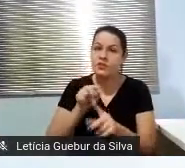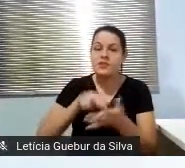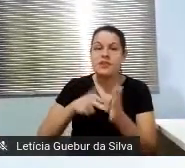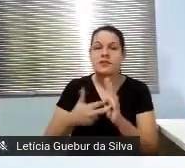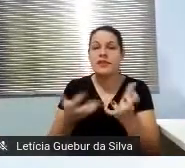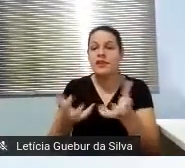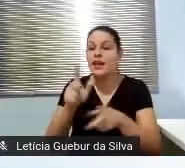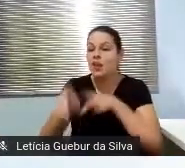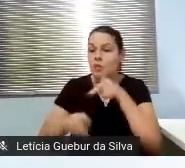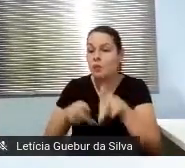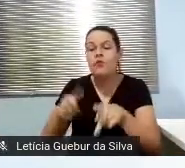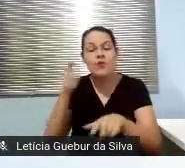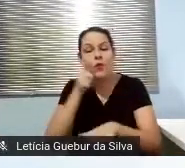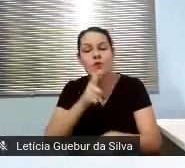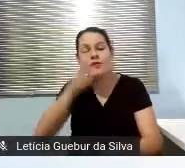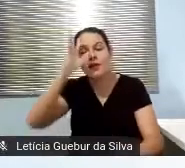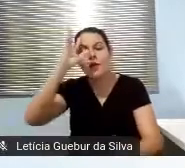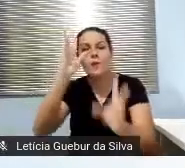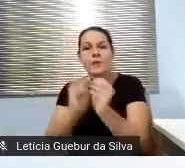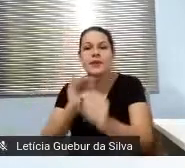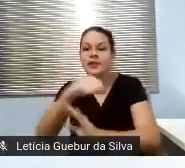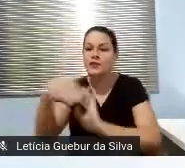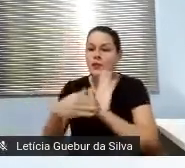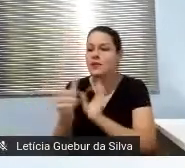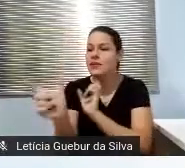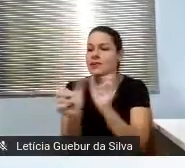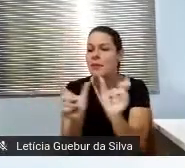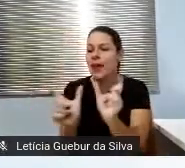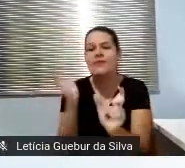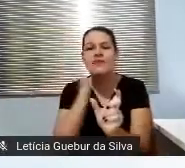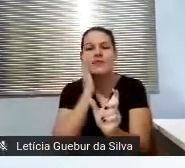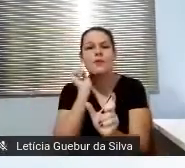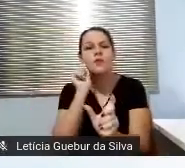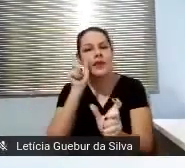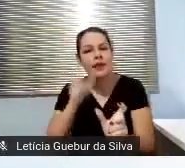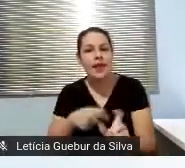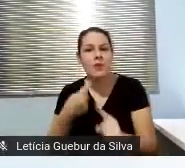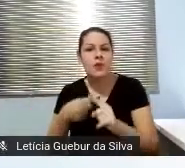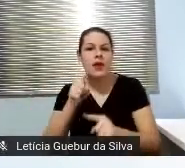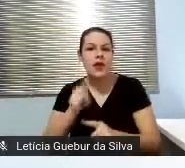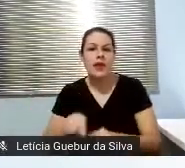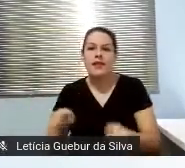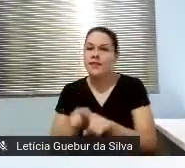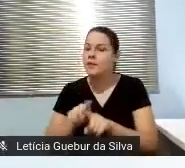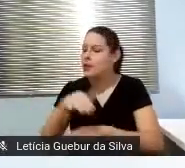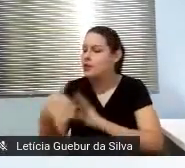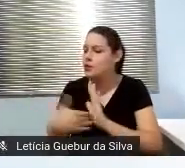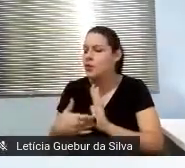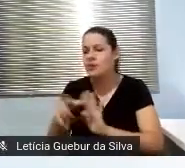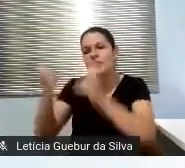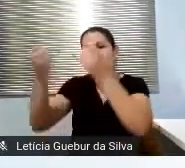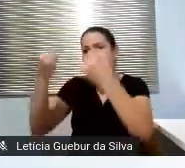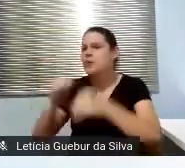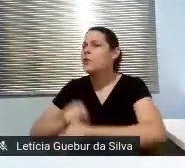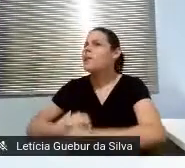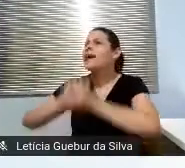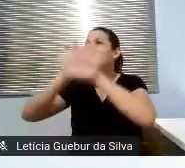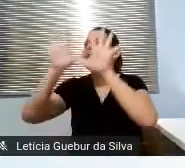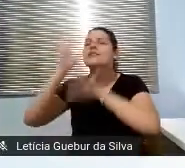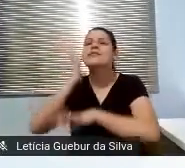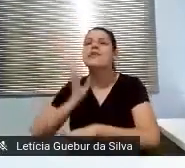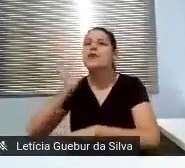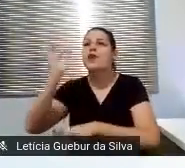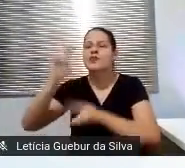envolva, que ela entenda esses termos, sabe? Esses termos complexos que você explicou com muita tranquilidade aqui. O importante é que as